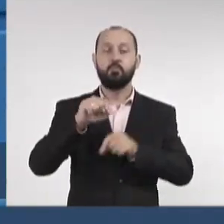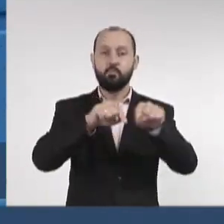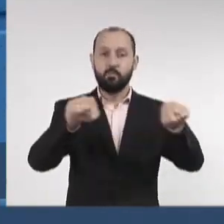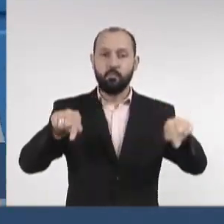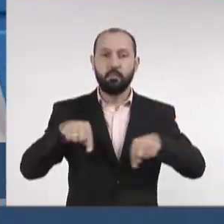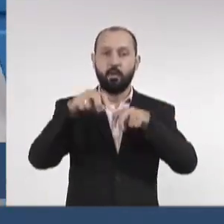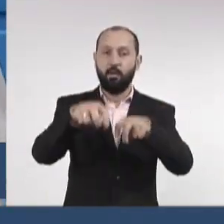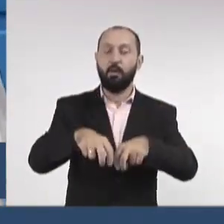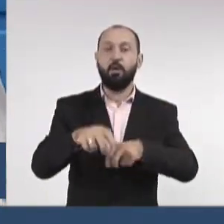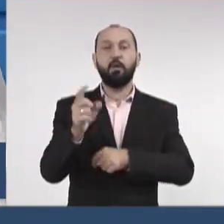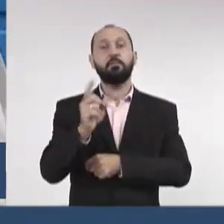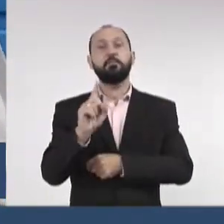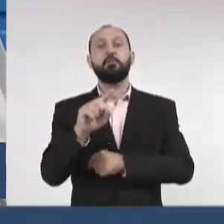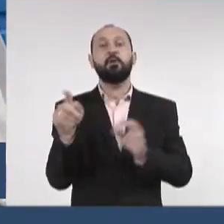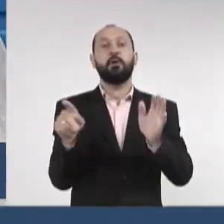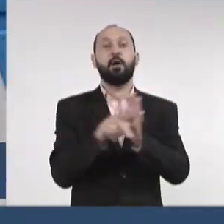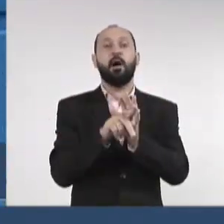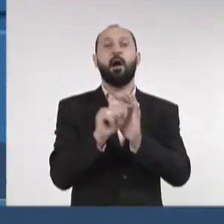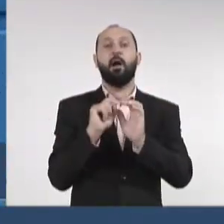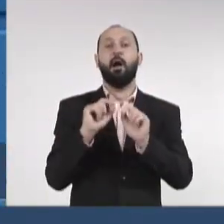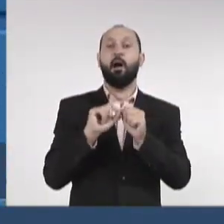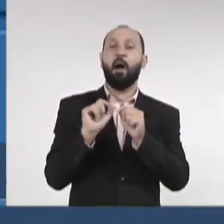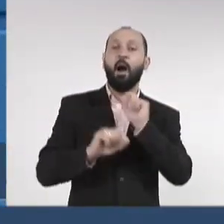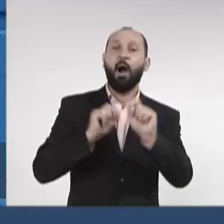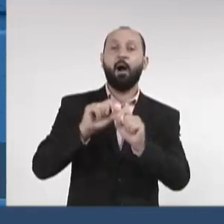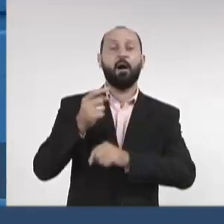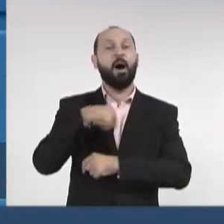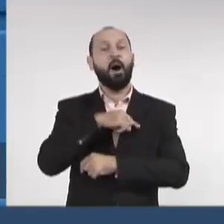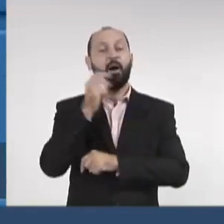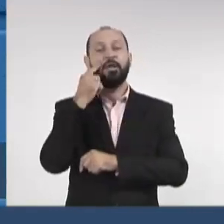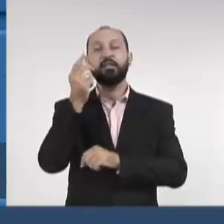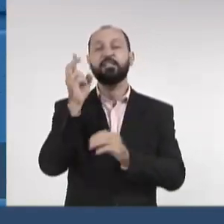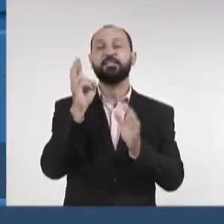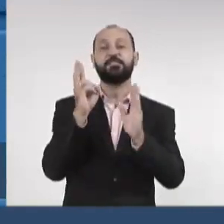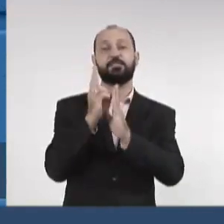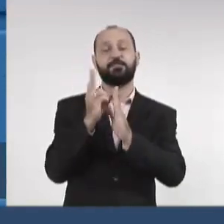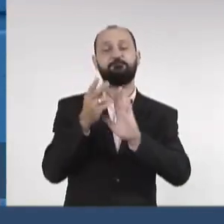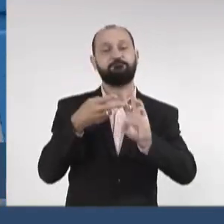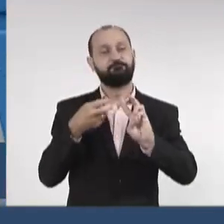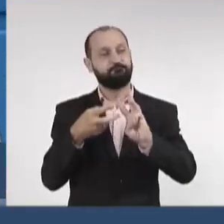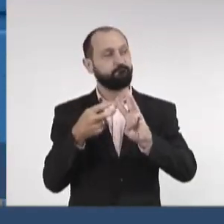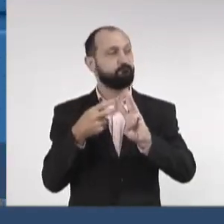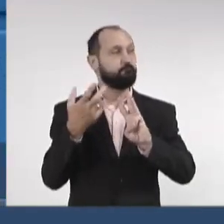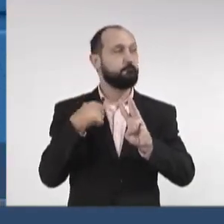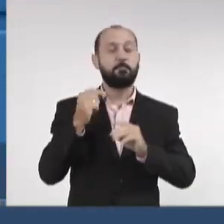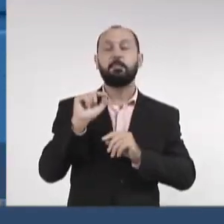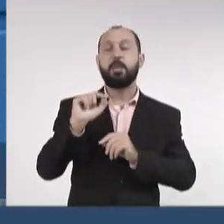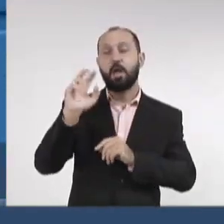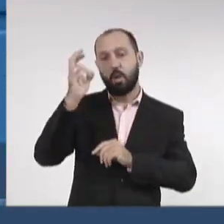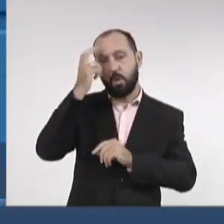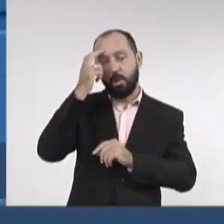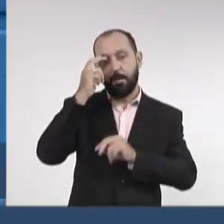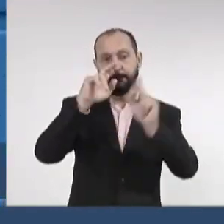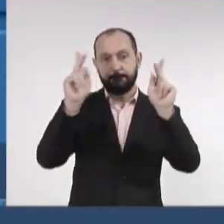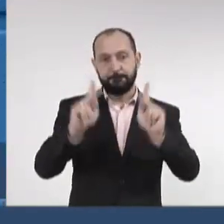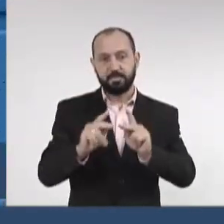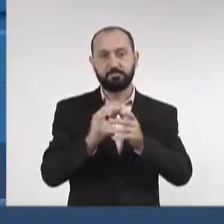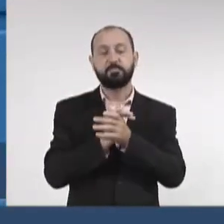uma invasão que, com certeza, toda ação tem uma reação. Então, nós tivemos